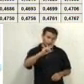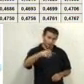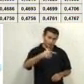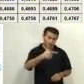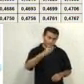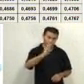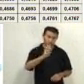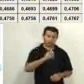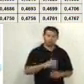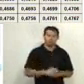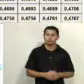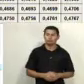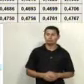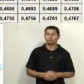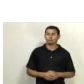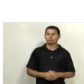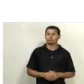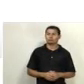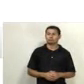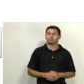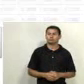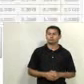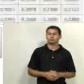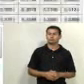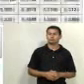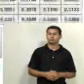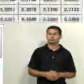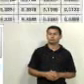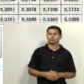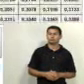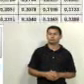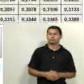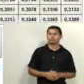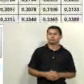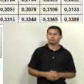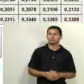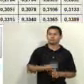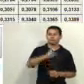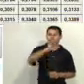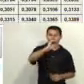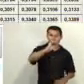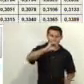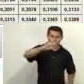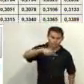eu tenho 0,25, né? Pode botar mais um slide por gentileza.